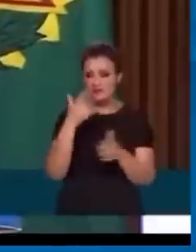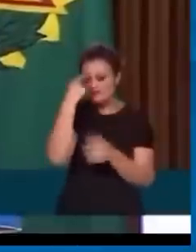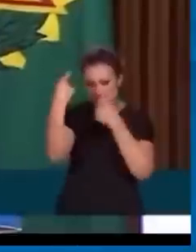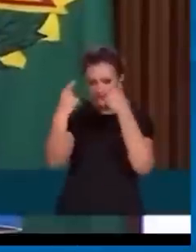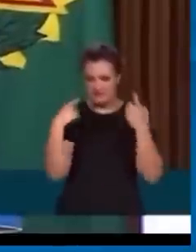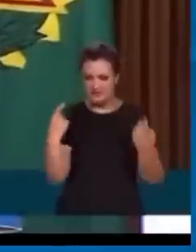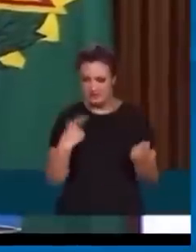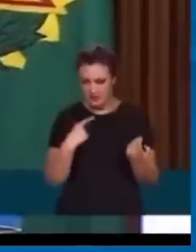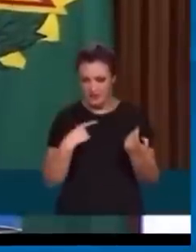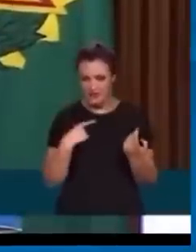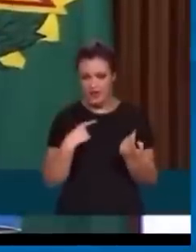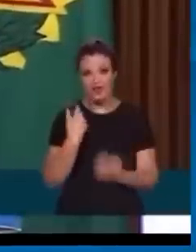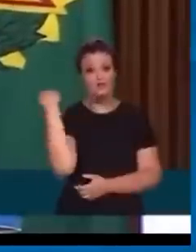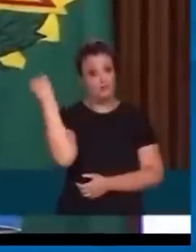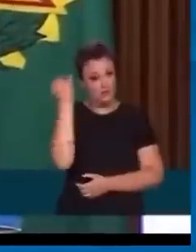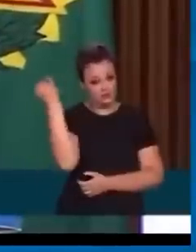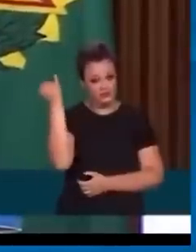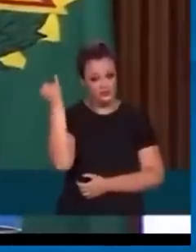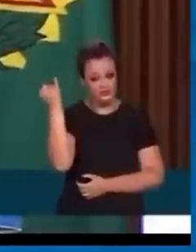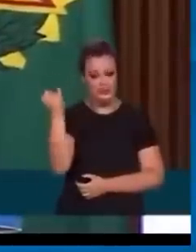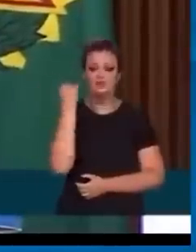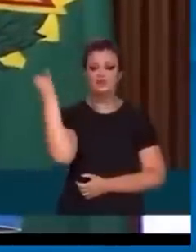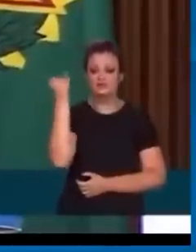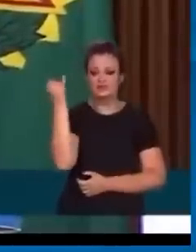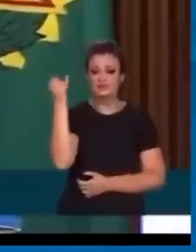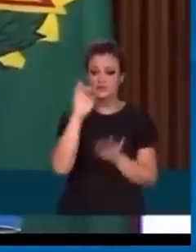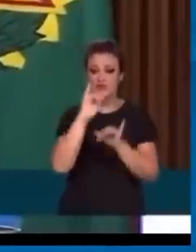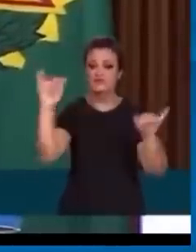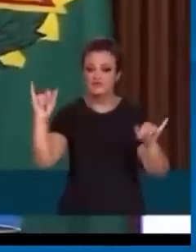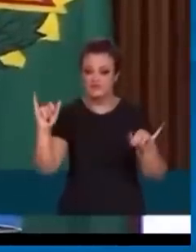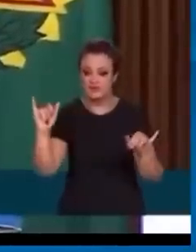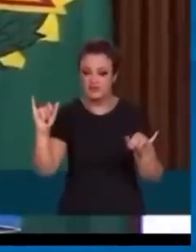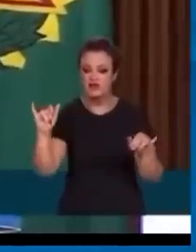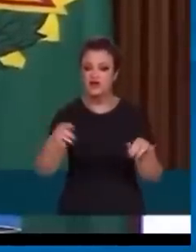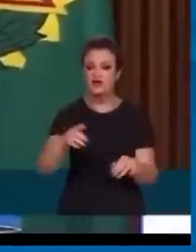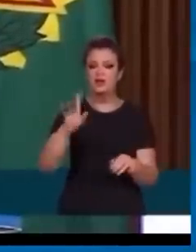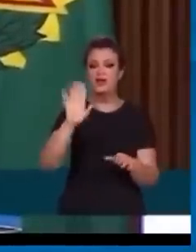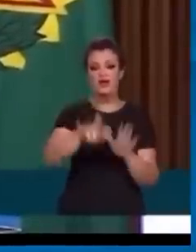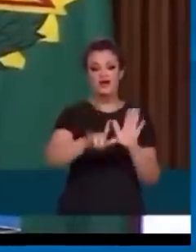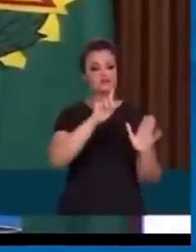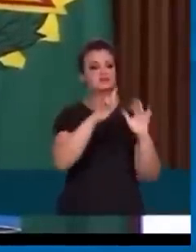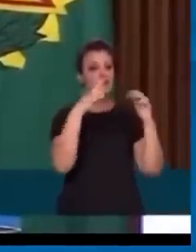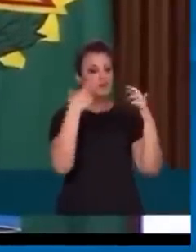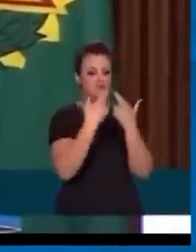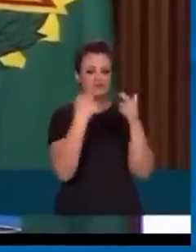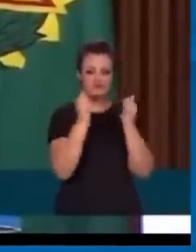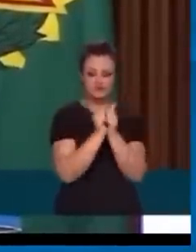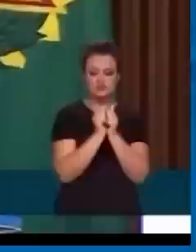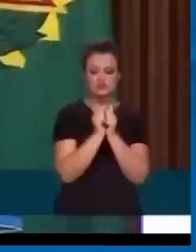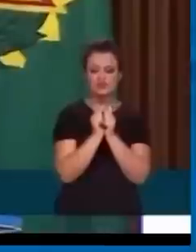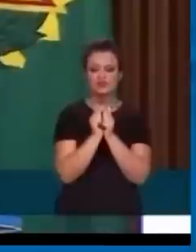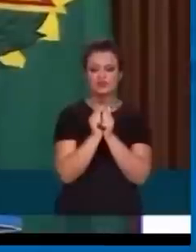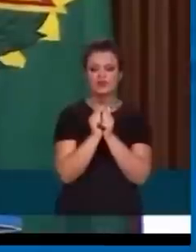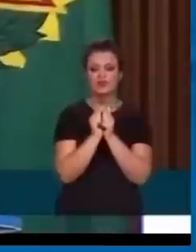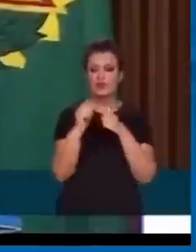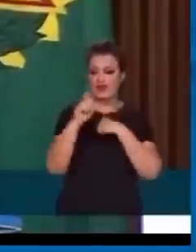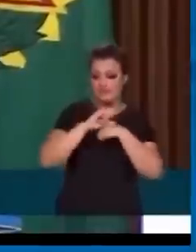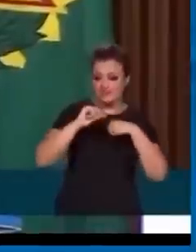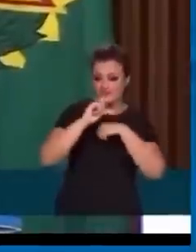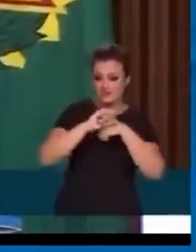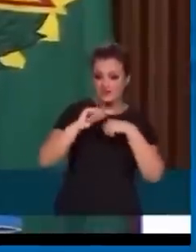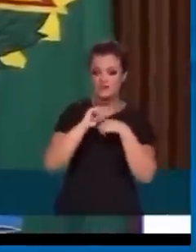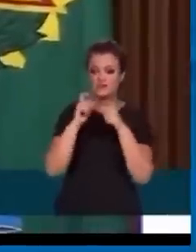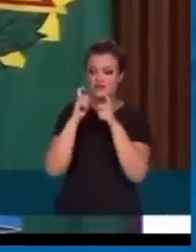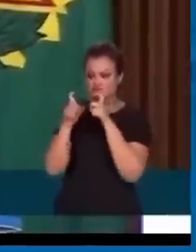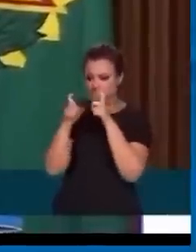que alguém possa ter, é importante que antes de anunciar faça uma reunião com a Casa Civil, para que a Casa